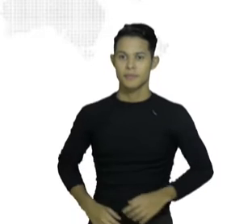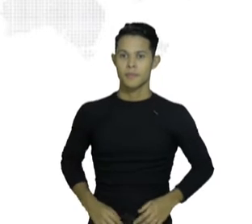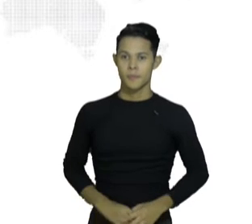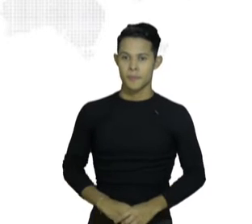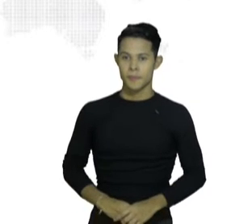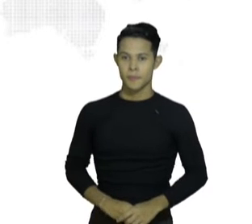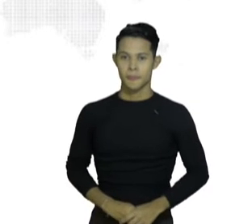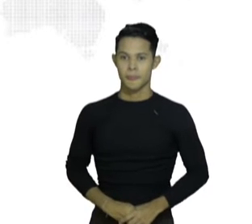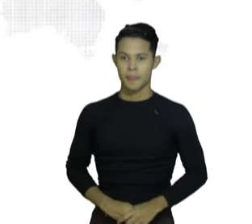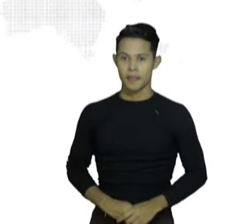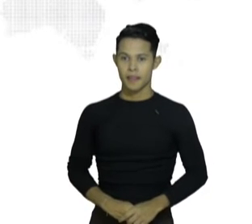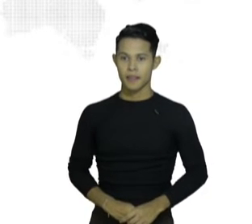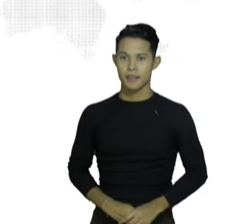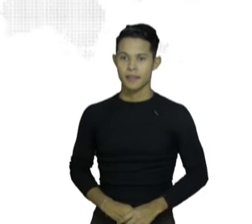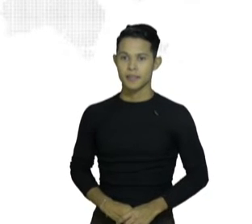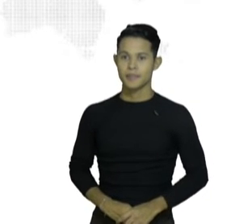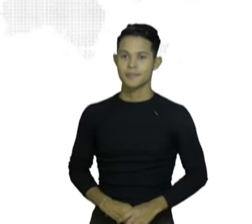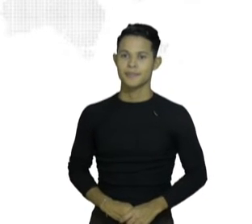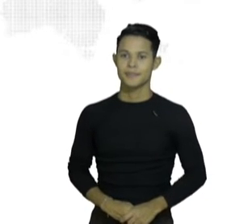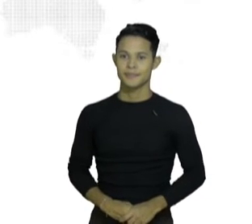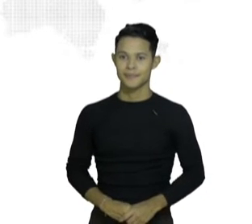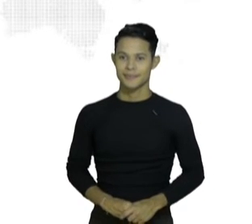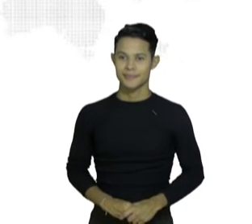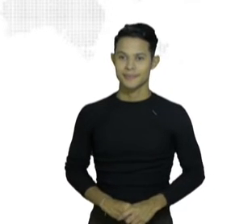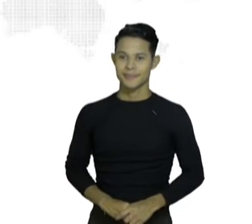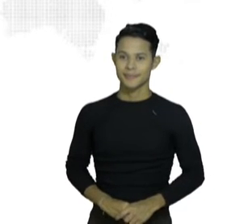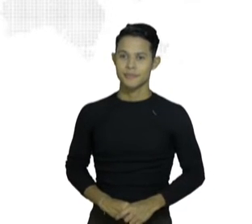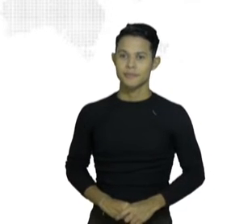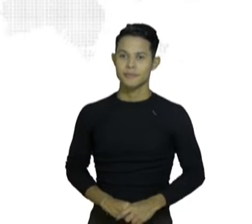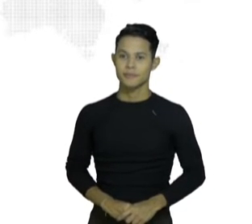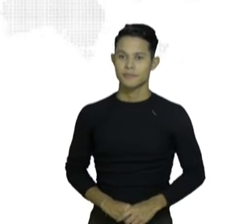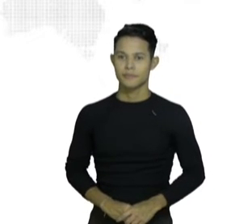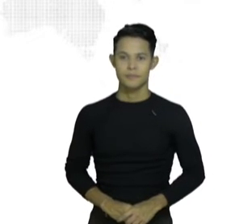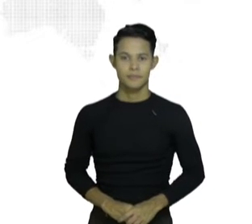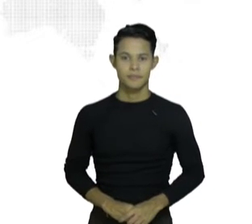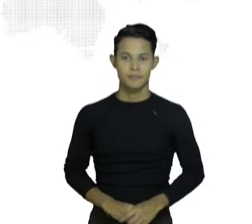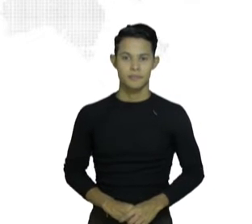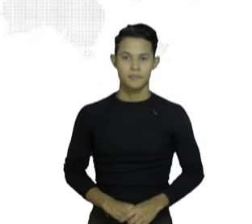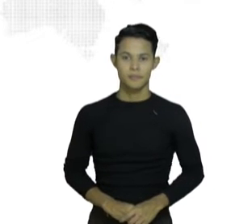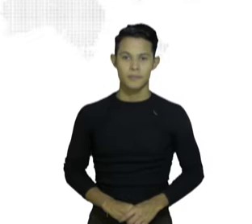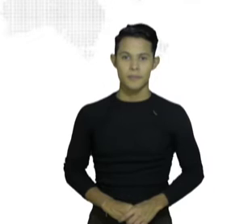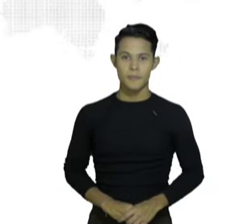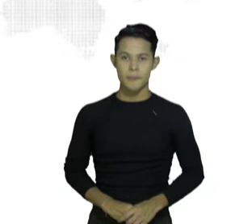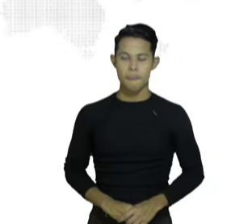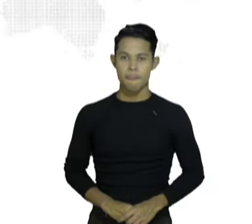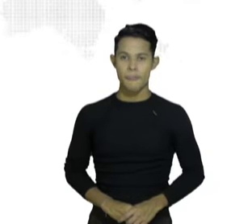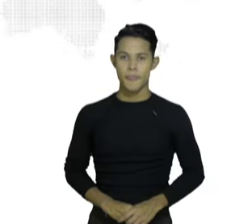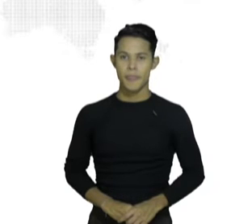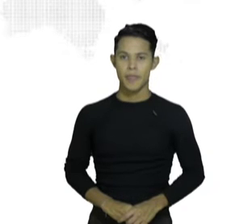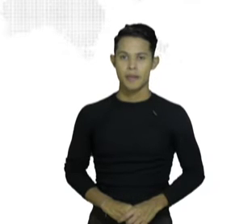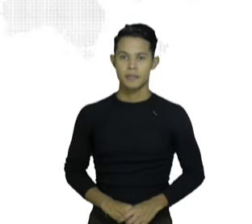porque a gente já falou disso geografia